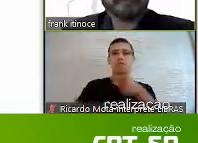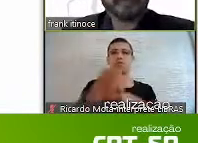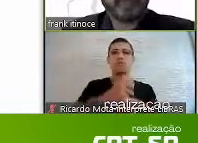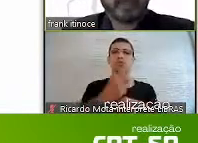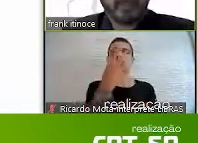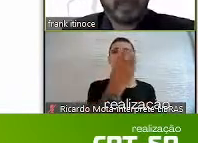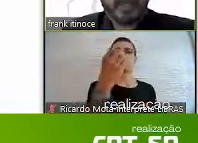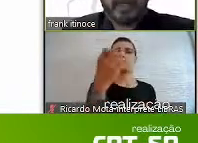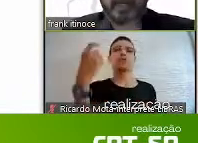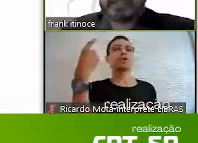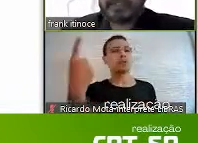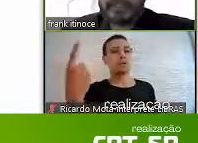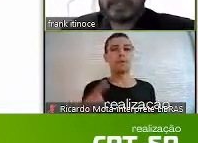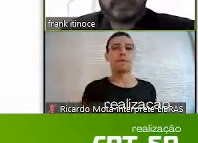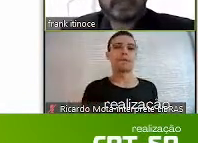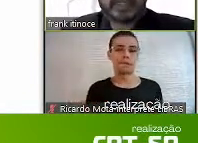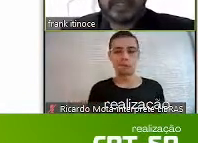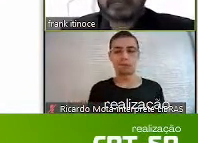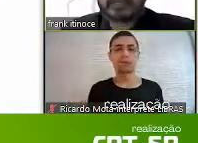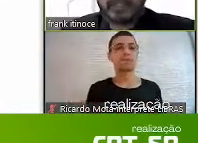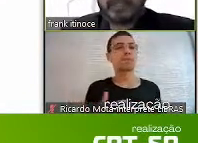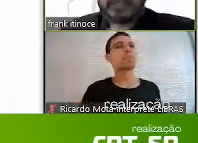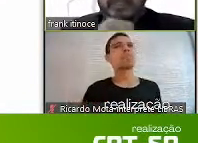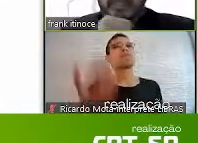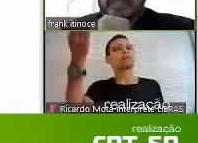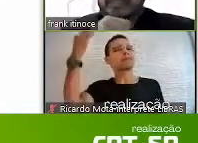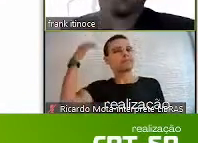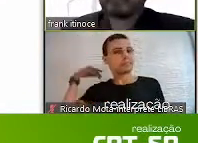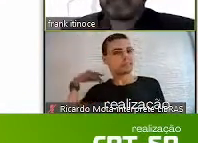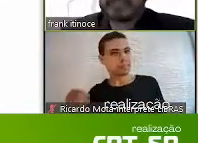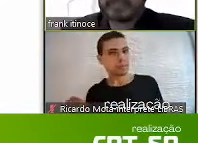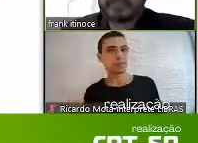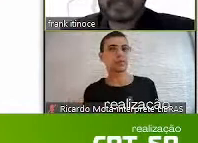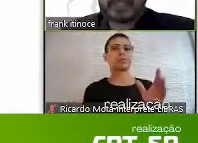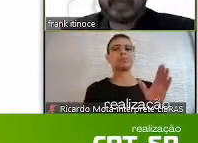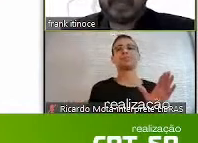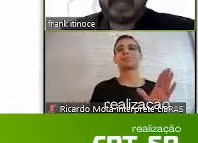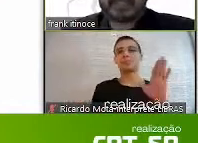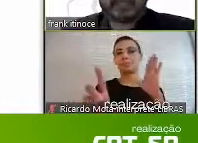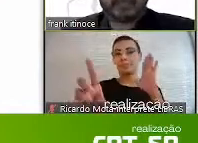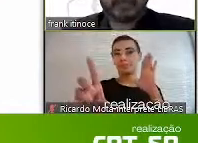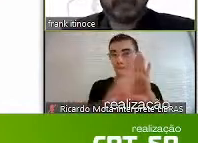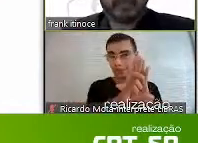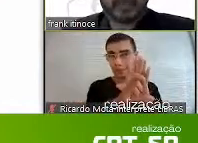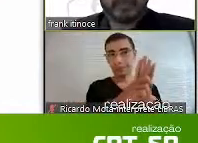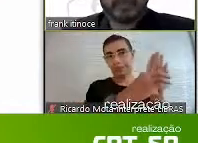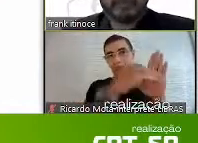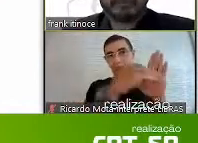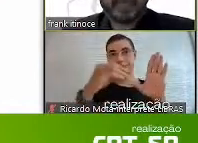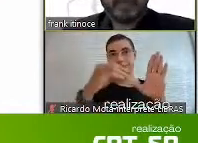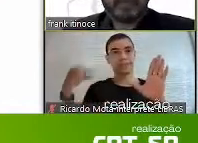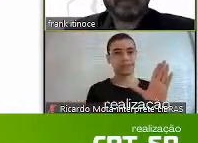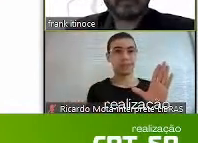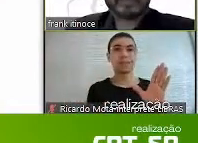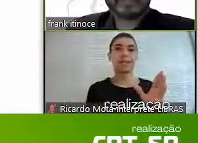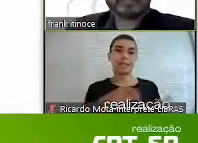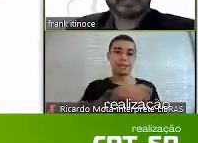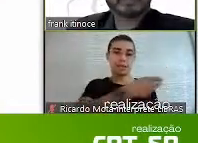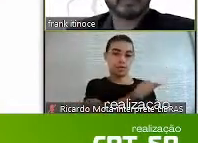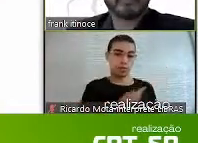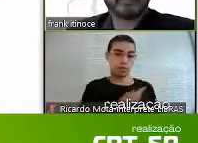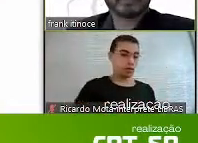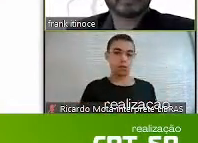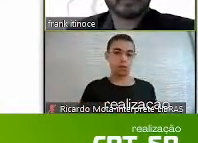2001, né? Antigamente, os decretos-leis, eles, como eu disse para vocês, né, ele é assinado pelo governador. Então, quando